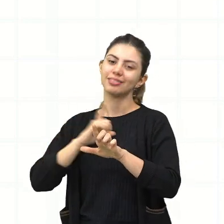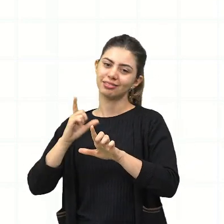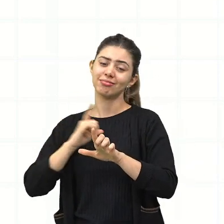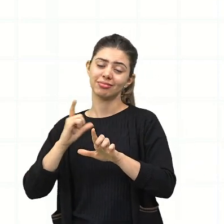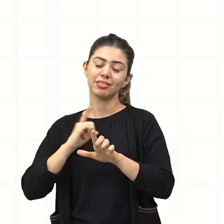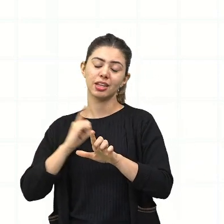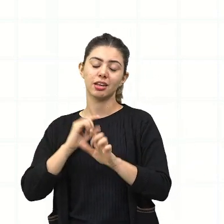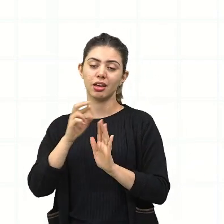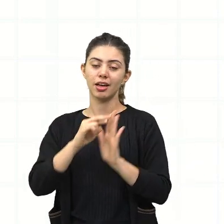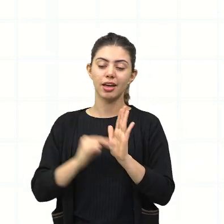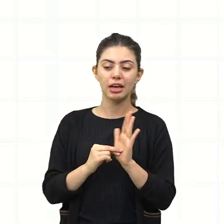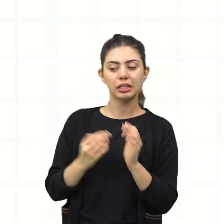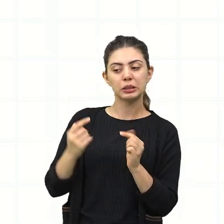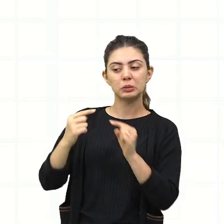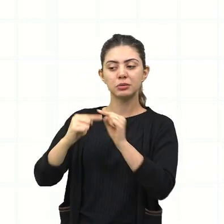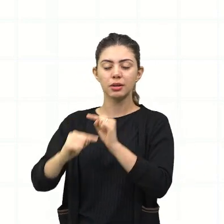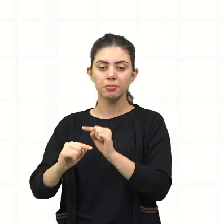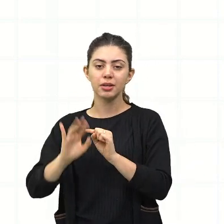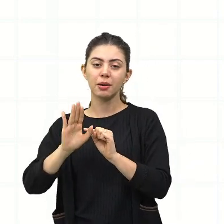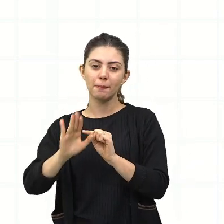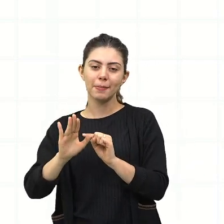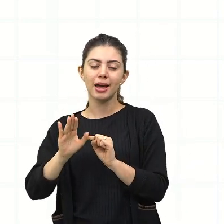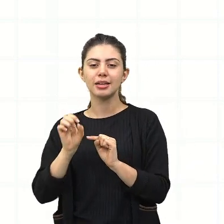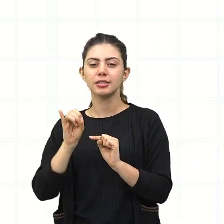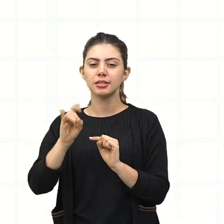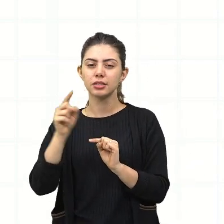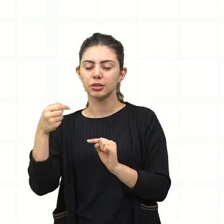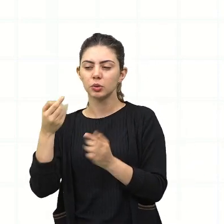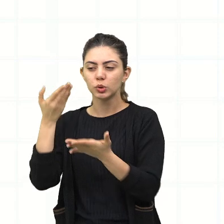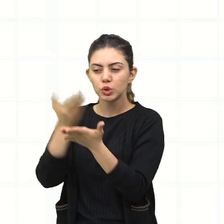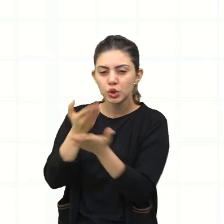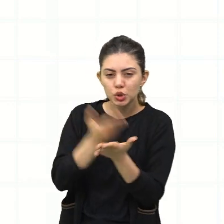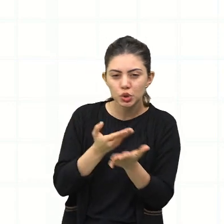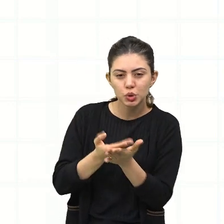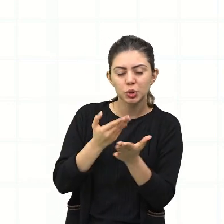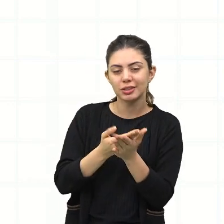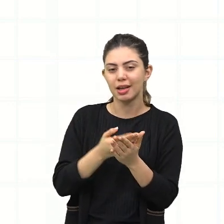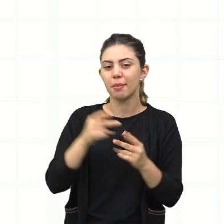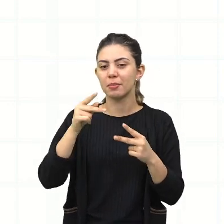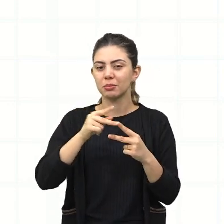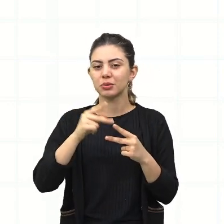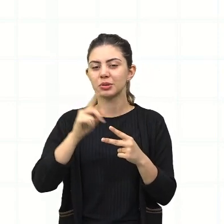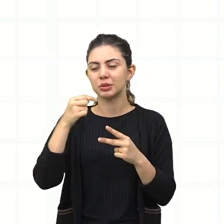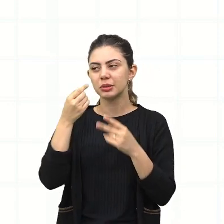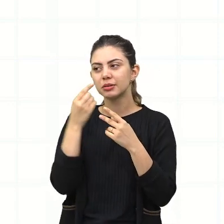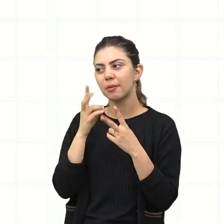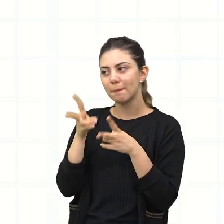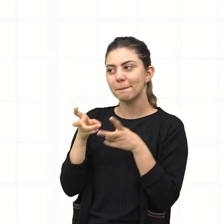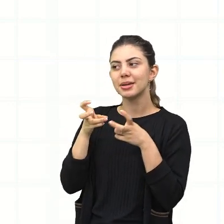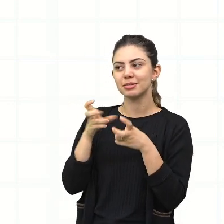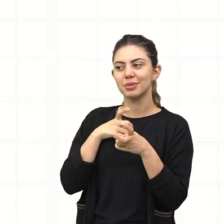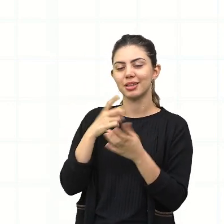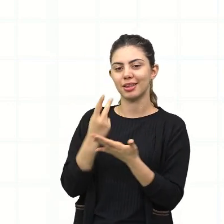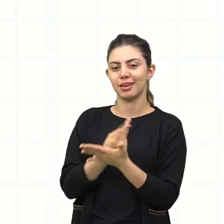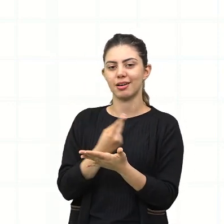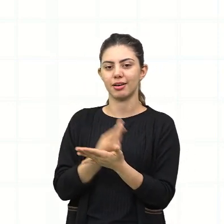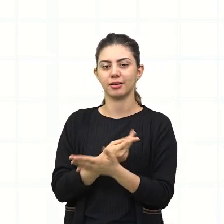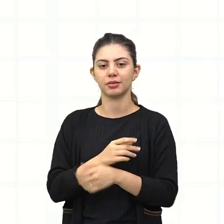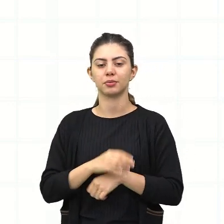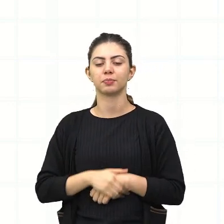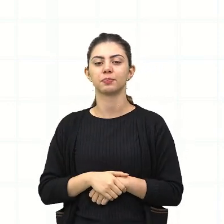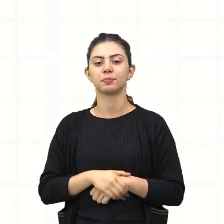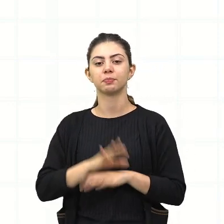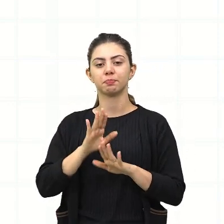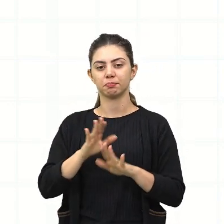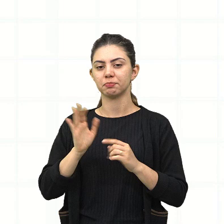porque é algo que a gente não atenta e que só estudando um pouquinho mais sobre preposições é que a gente vai se dar conta. Então eu vou logo